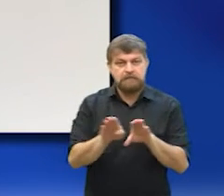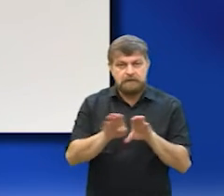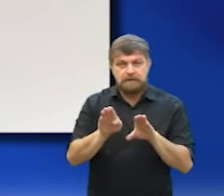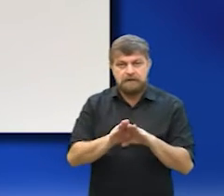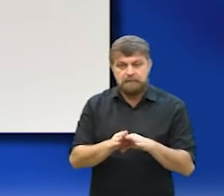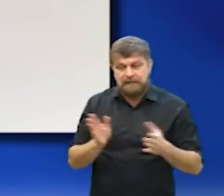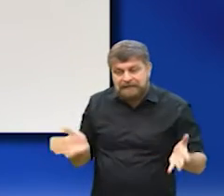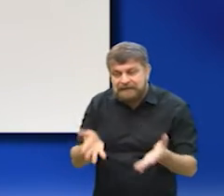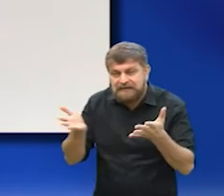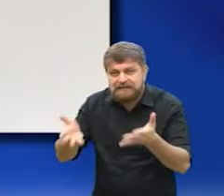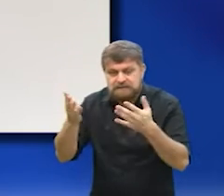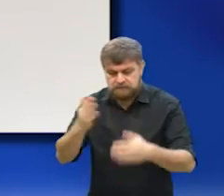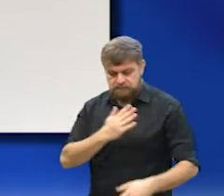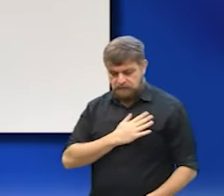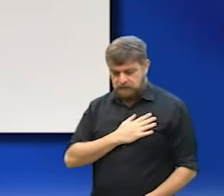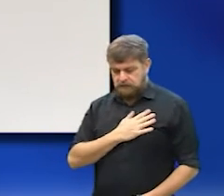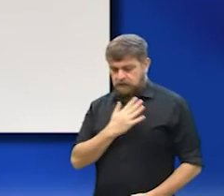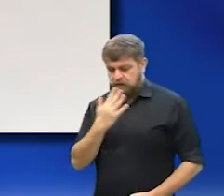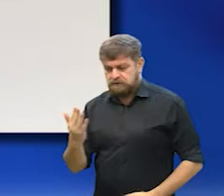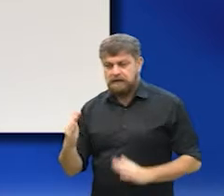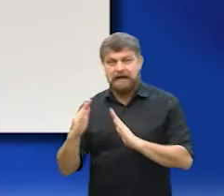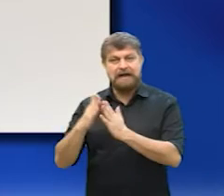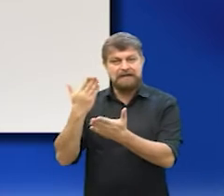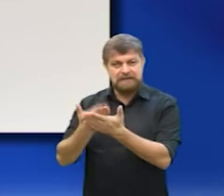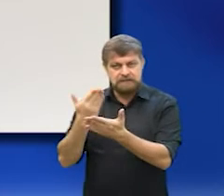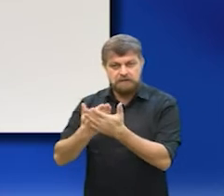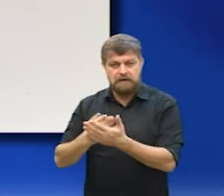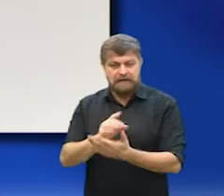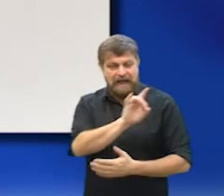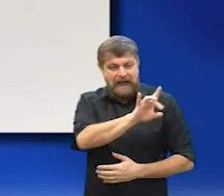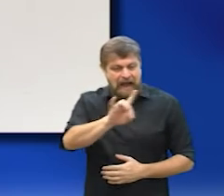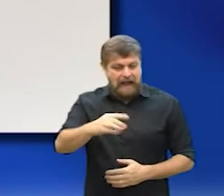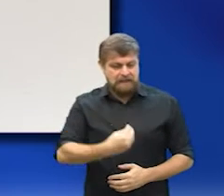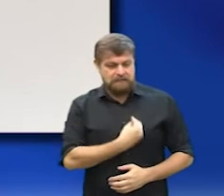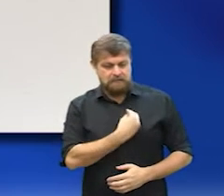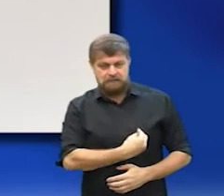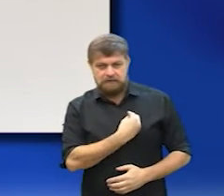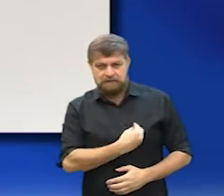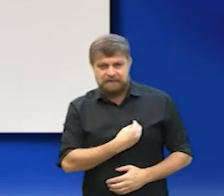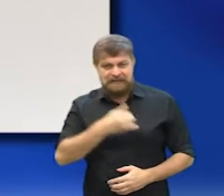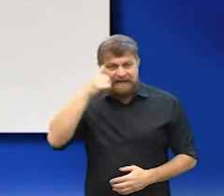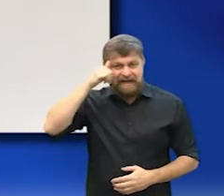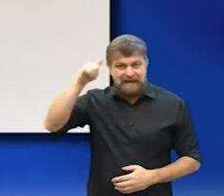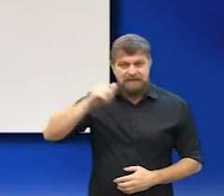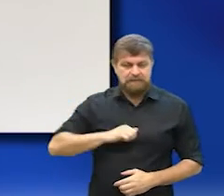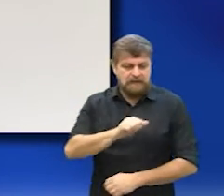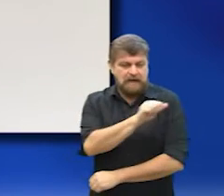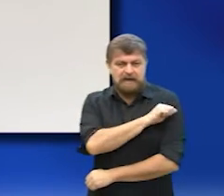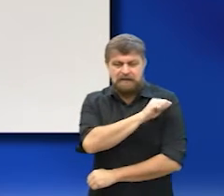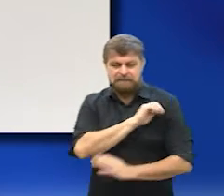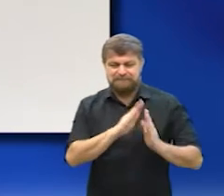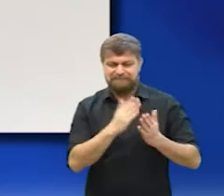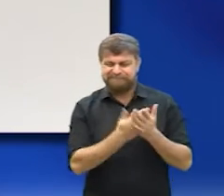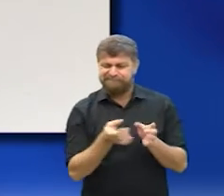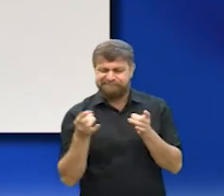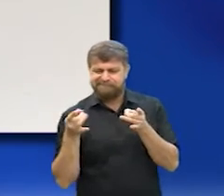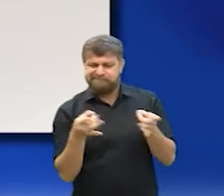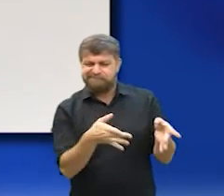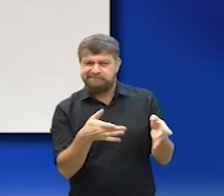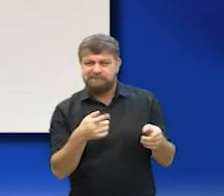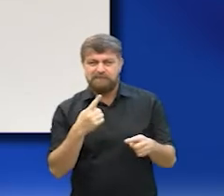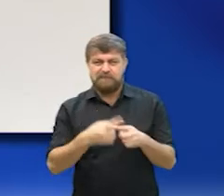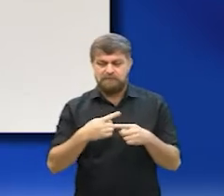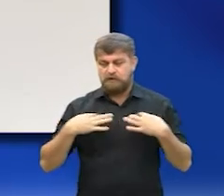uma forma de incentivar a solidariedade, tanto dentro da escola quanto na vida. e evitar que muitas vezes estudantes deixem